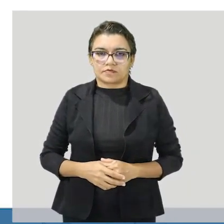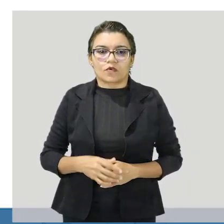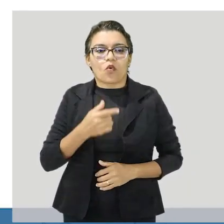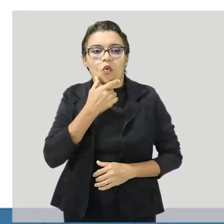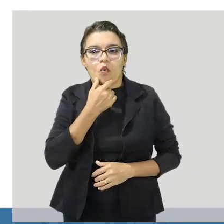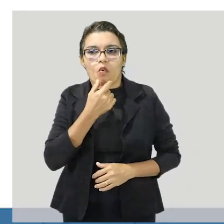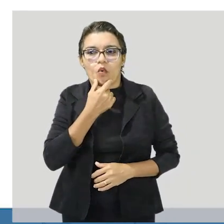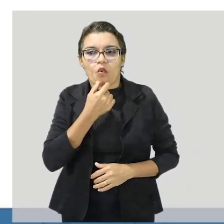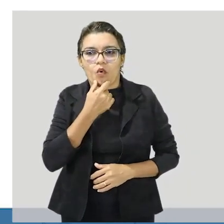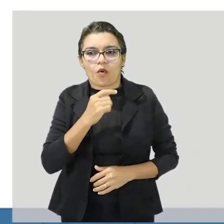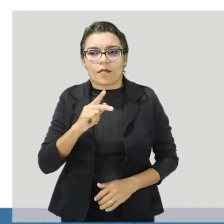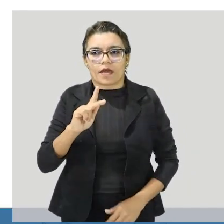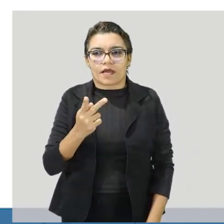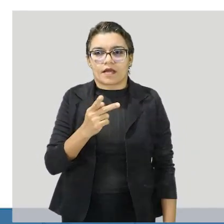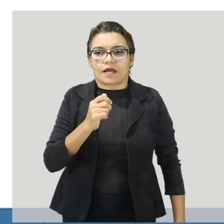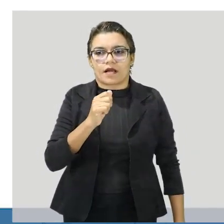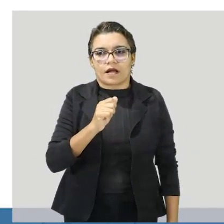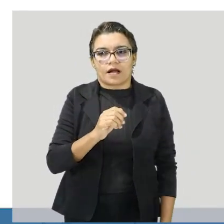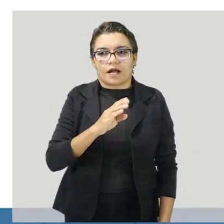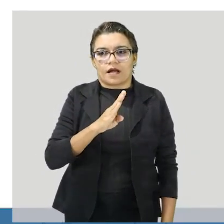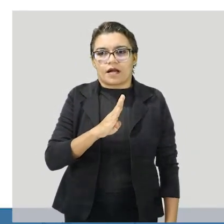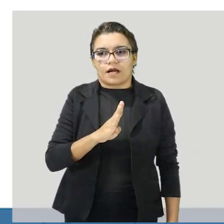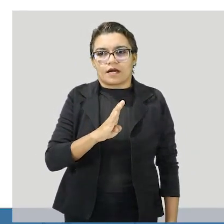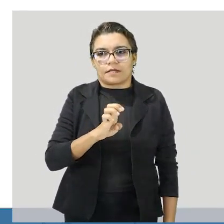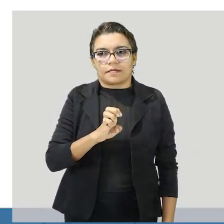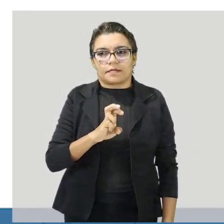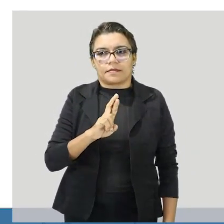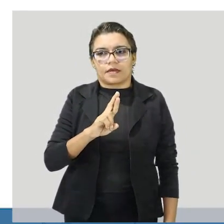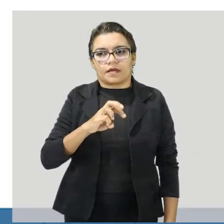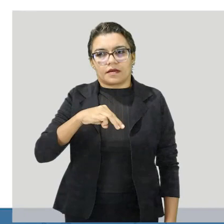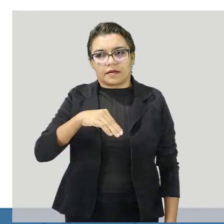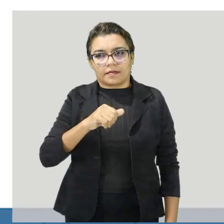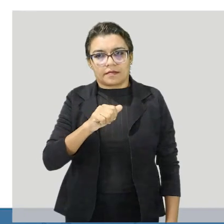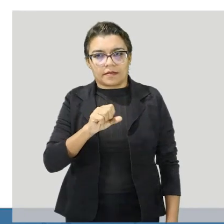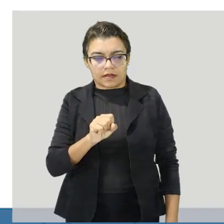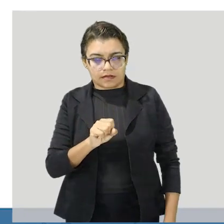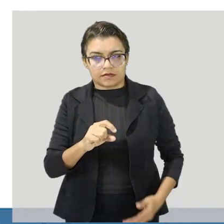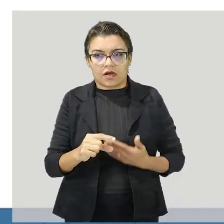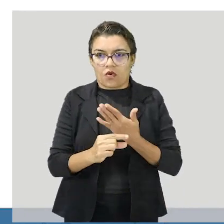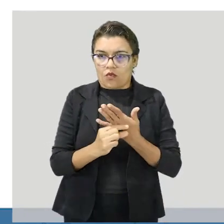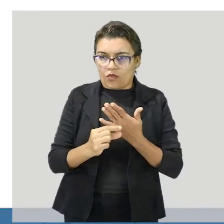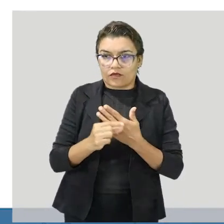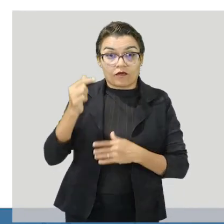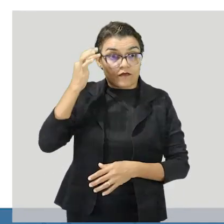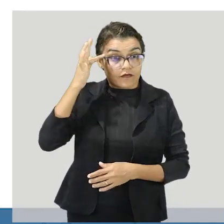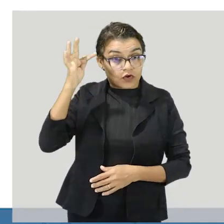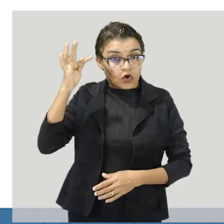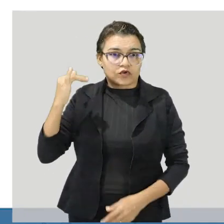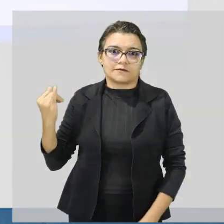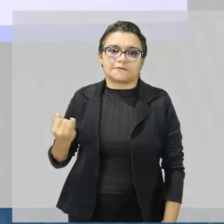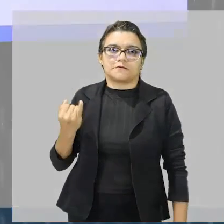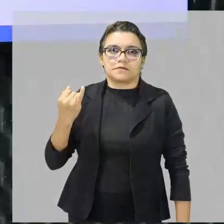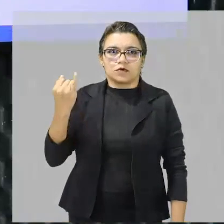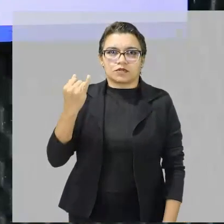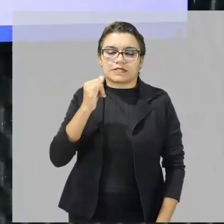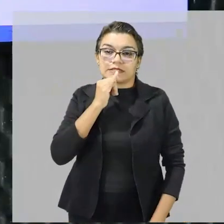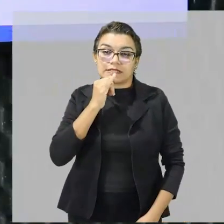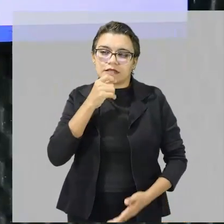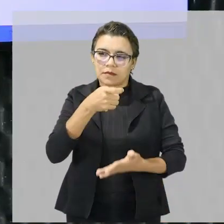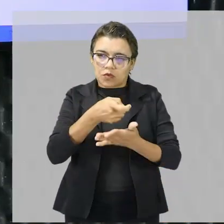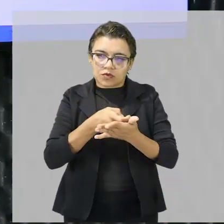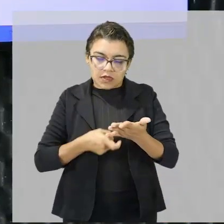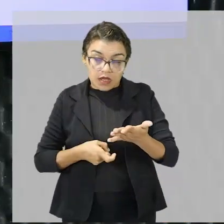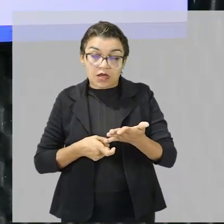respeito demais pela leitura que tem, tá? Muito importante. Peguem, por exemplo, esse texto